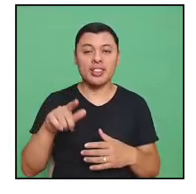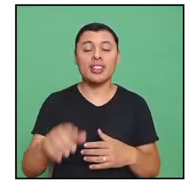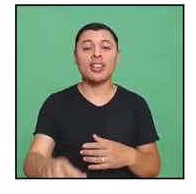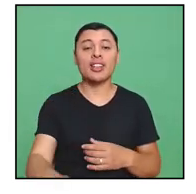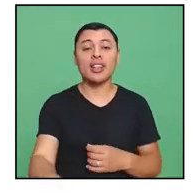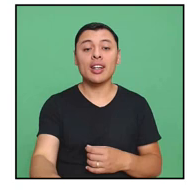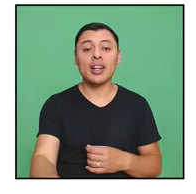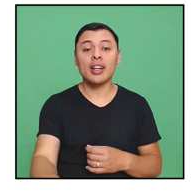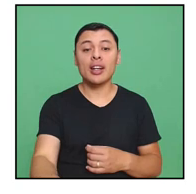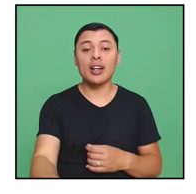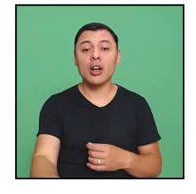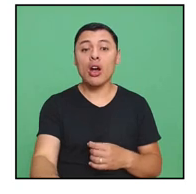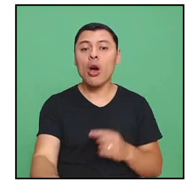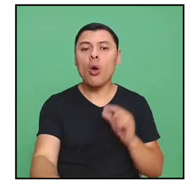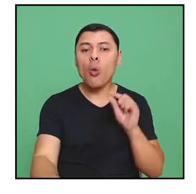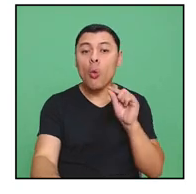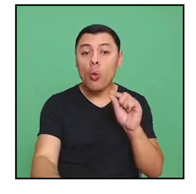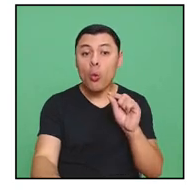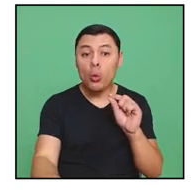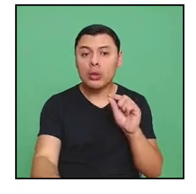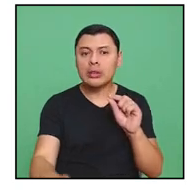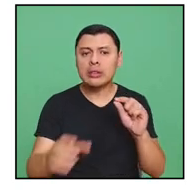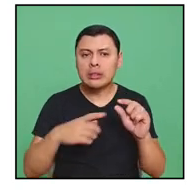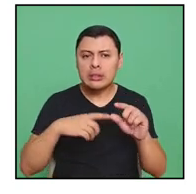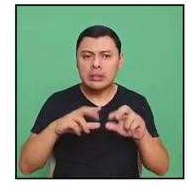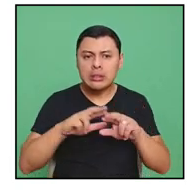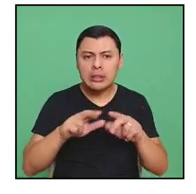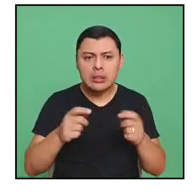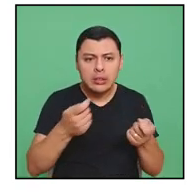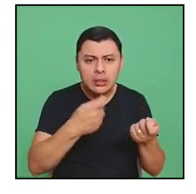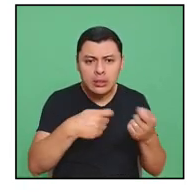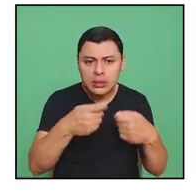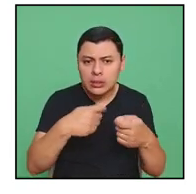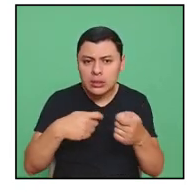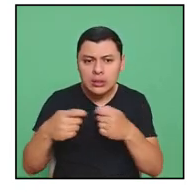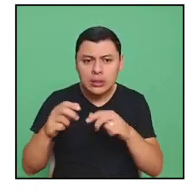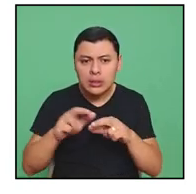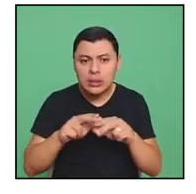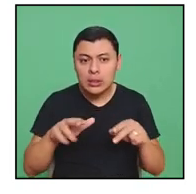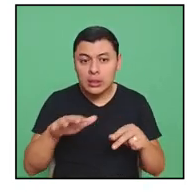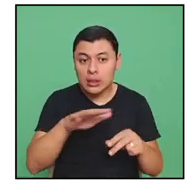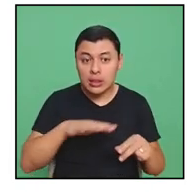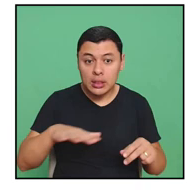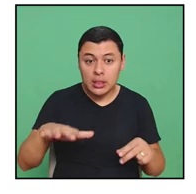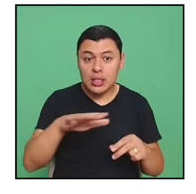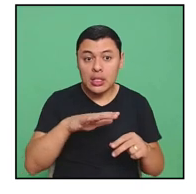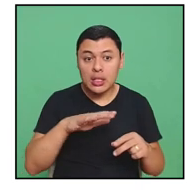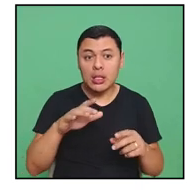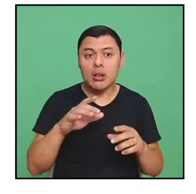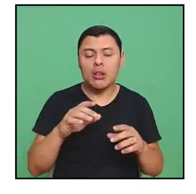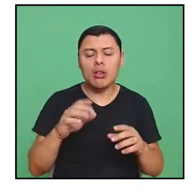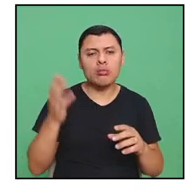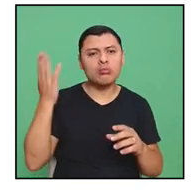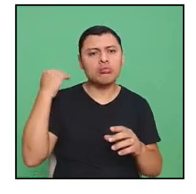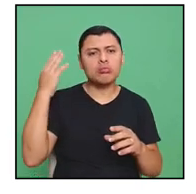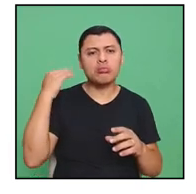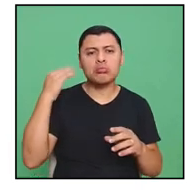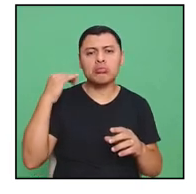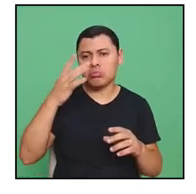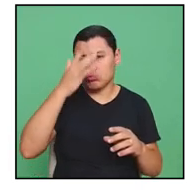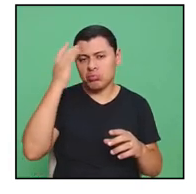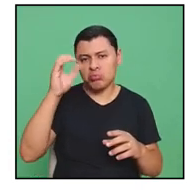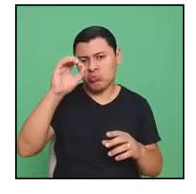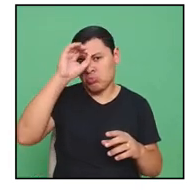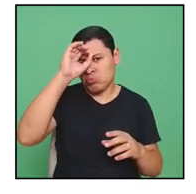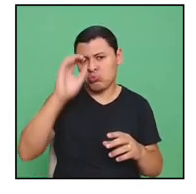onde uma série de instrumentos financeiros que o conceito deles até pouco tempo atrás era